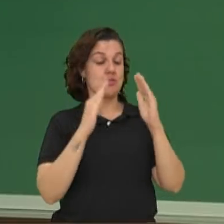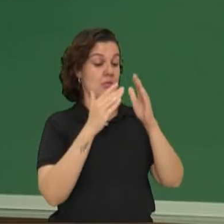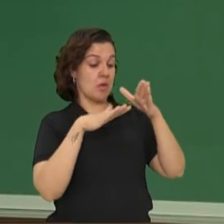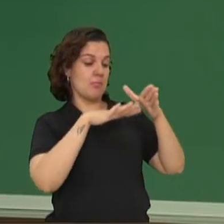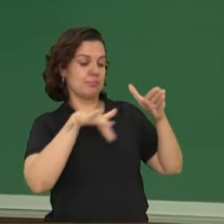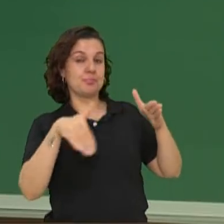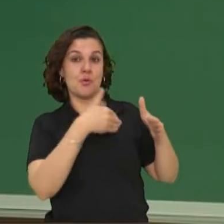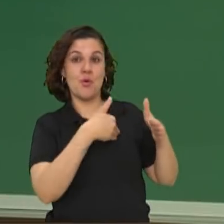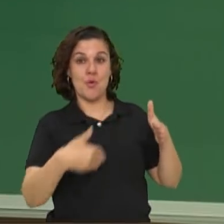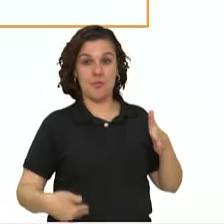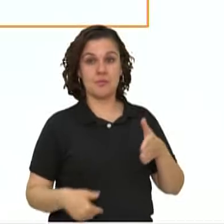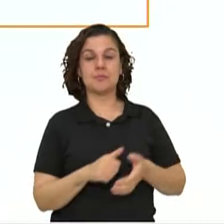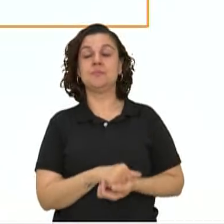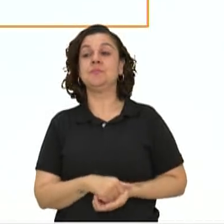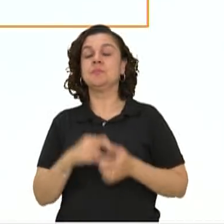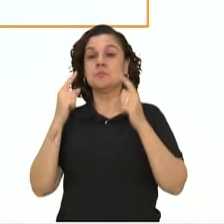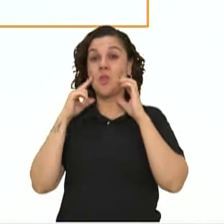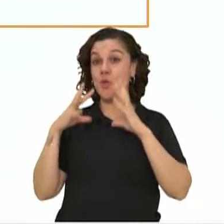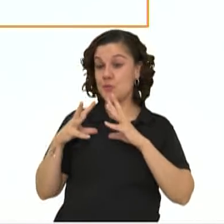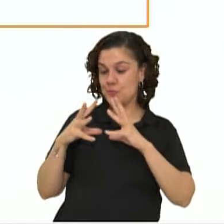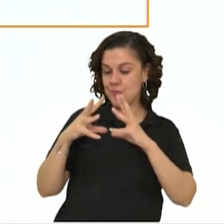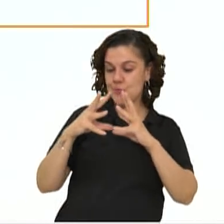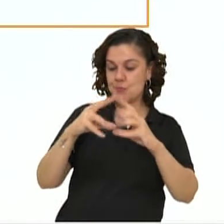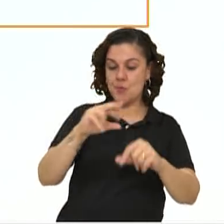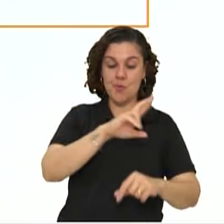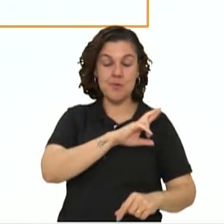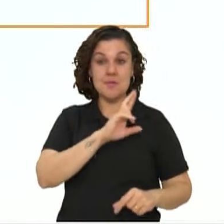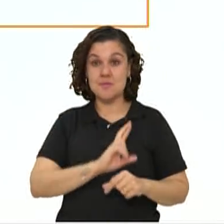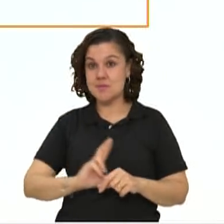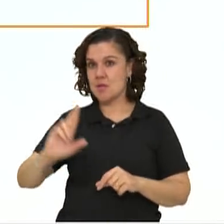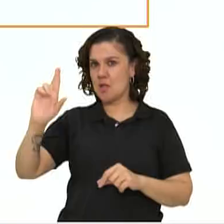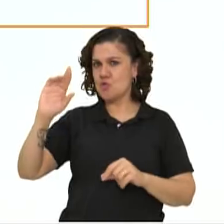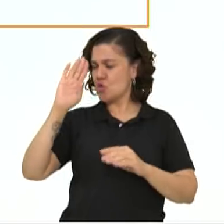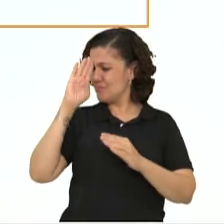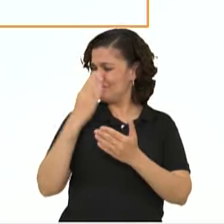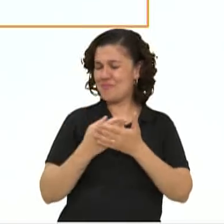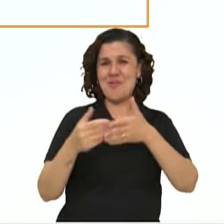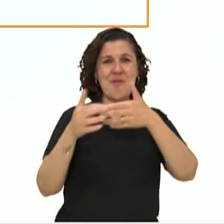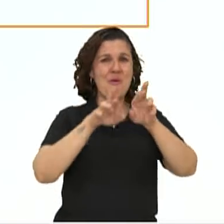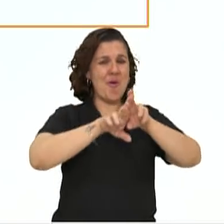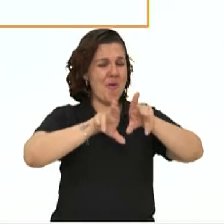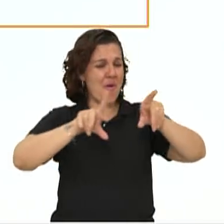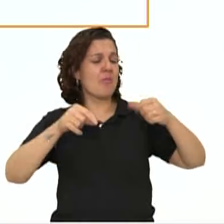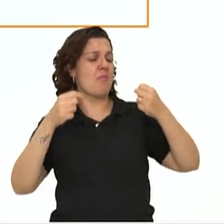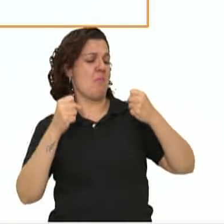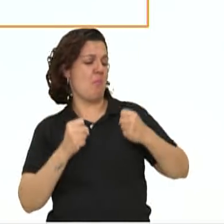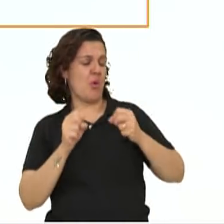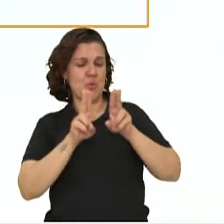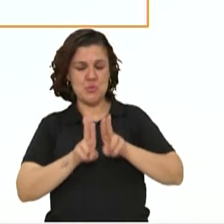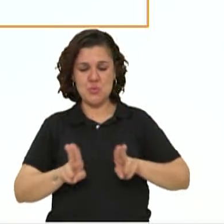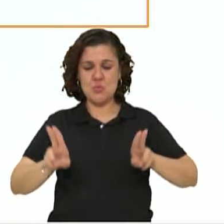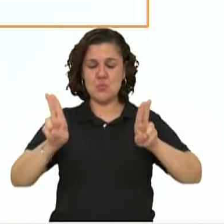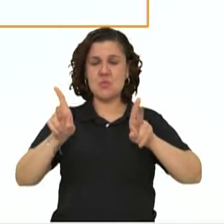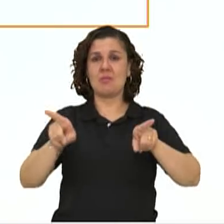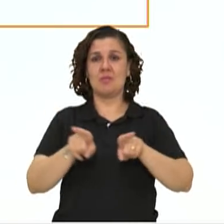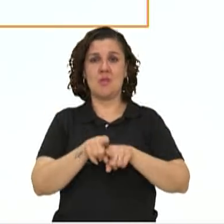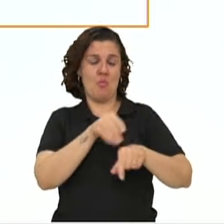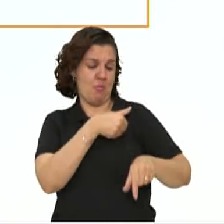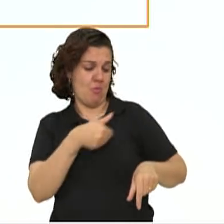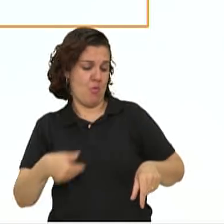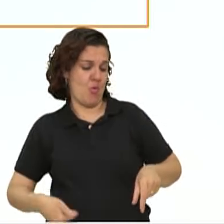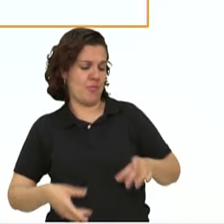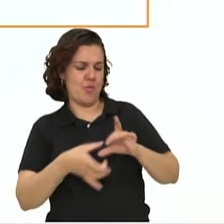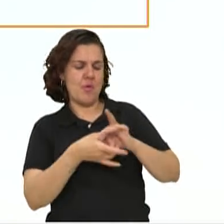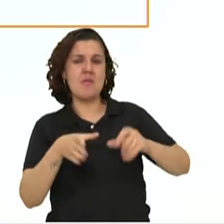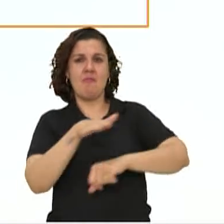pública. Com isso, todas as religiões de diferentes credos no Brasil podem divulgar suas crenças, tanto no espaço público, que